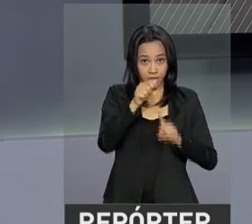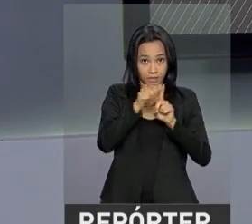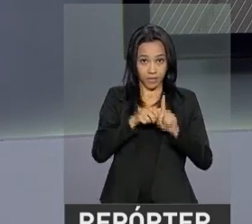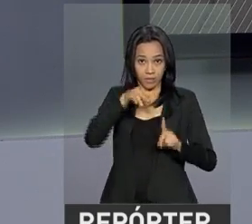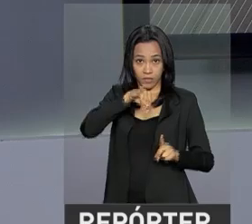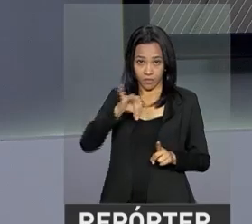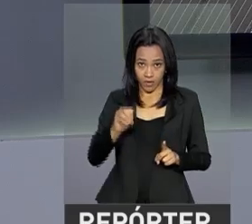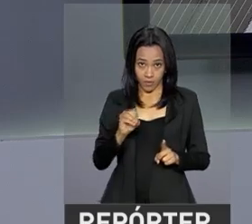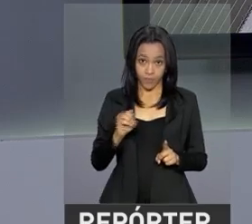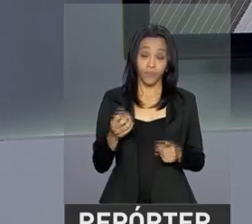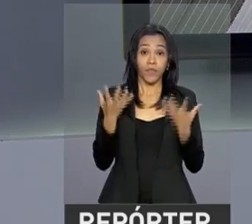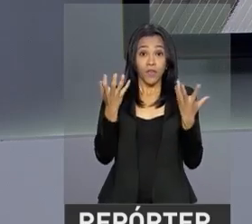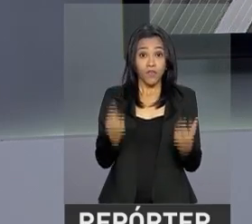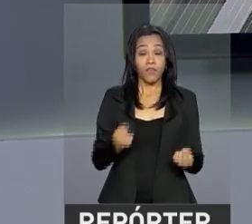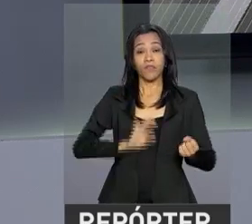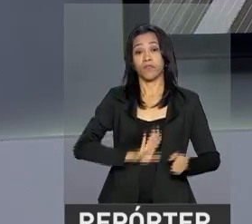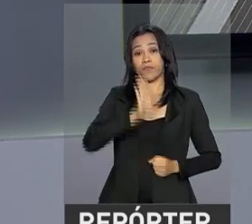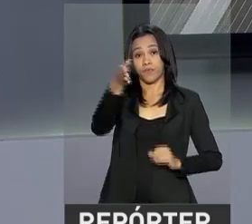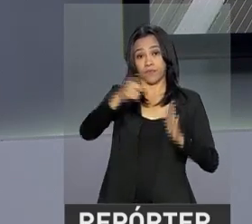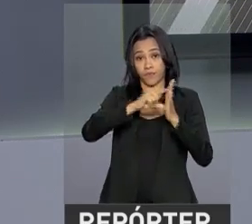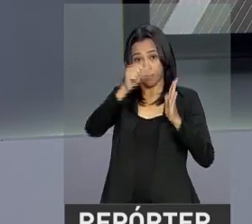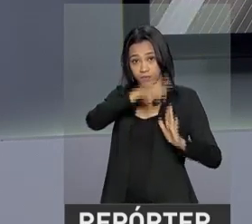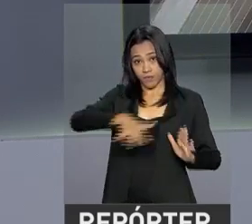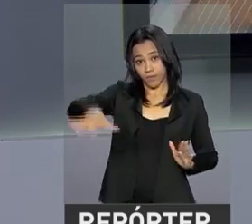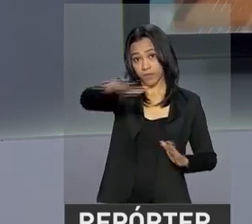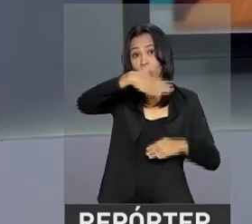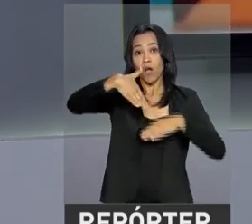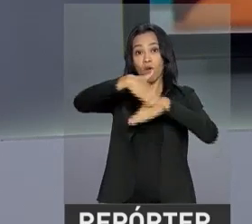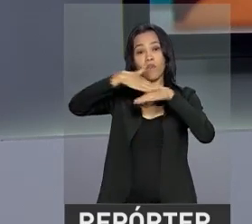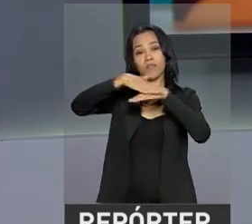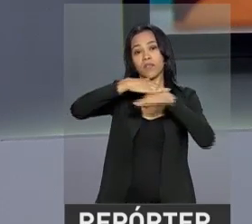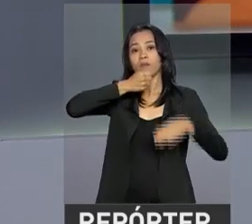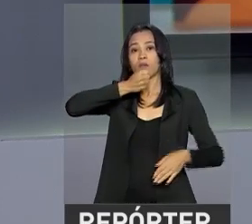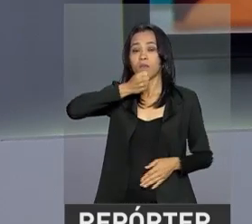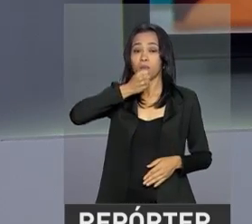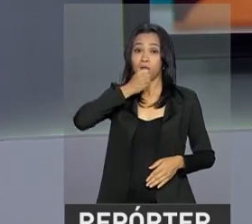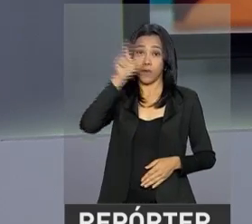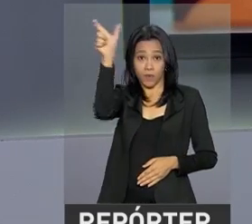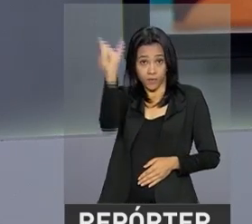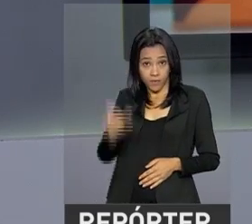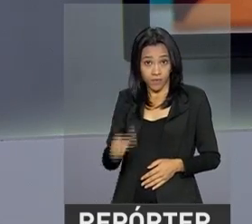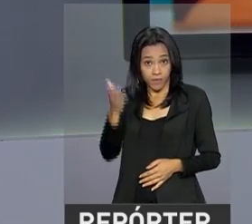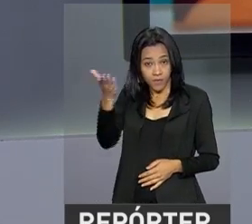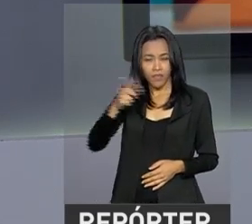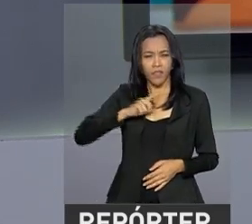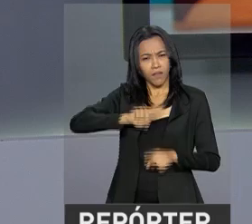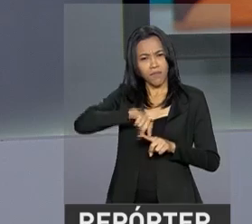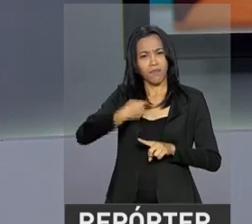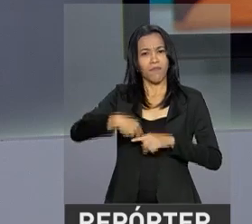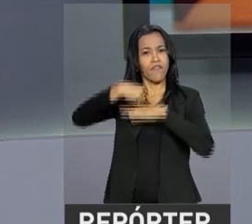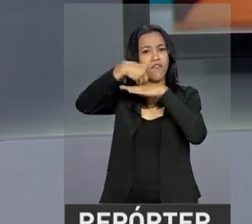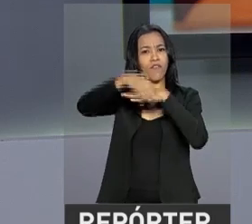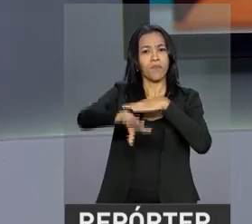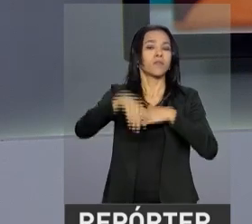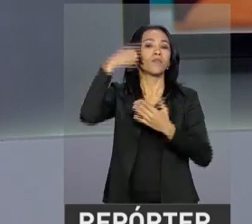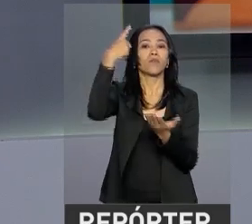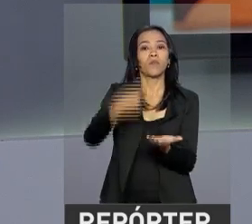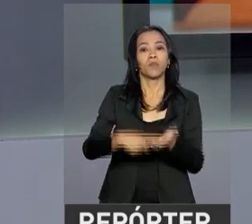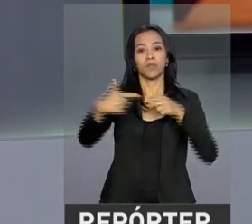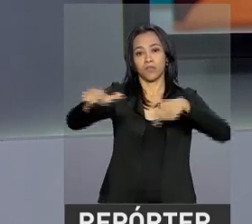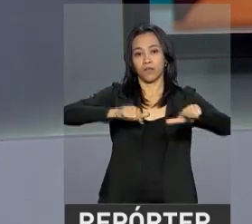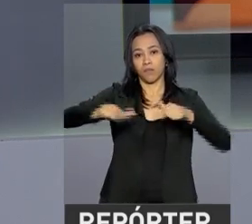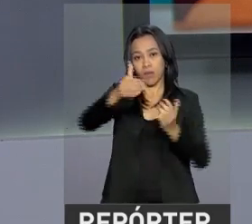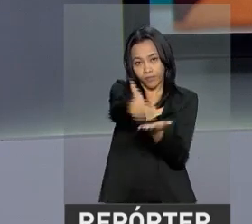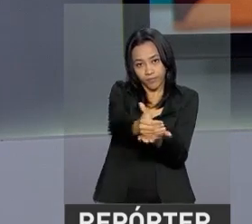16 de maio. E vamos direto ao Palácio do Planalto conversar com a repórter Márcia Fernandes, que tem as informações sobre a agenda do presidente